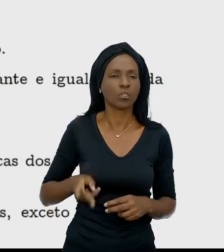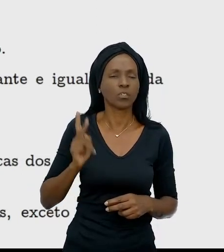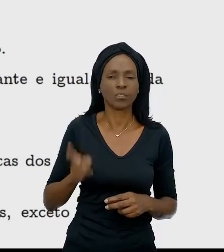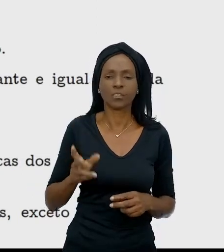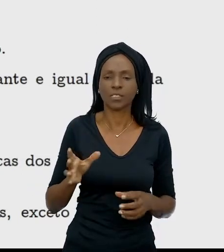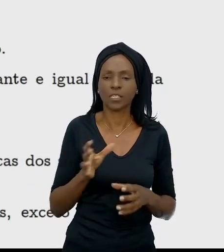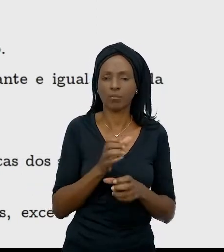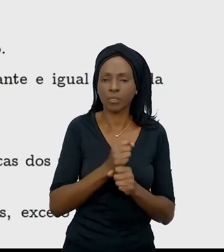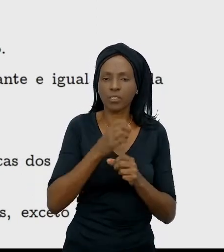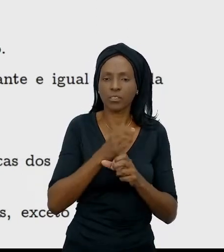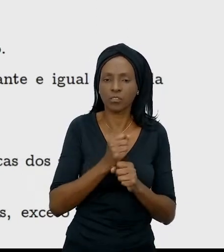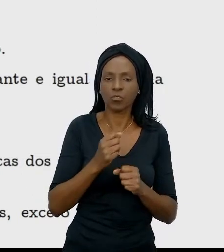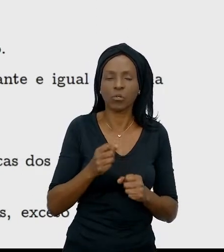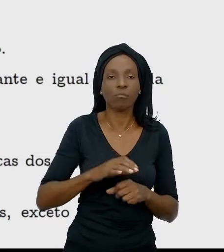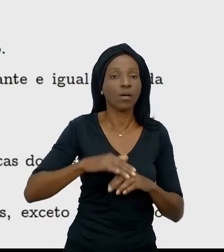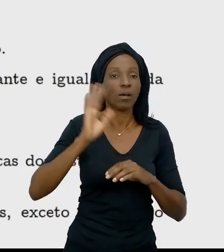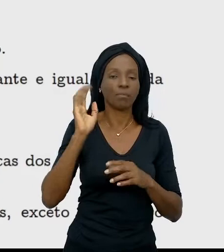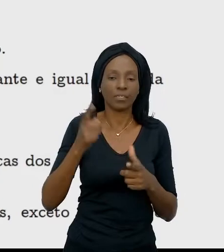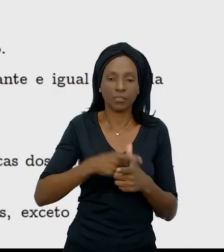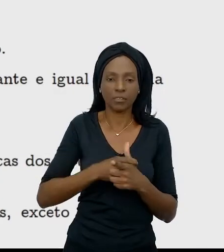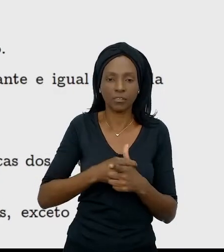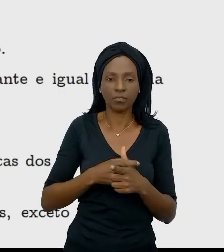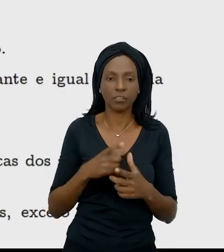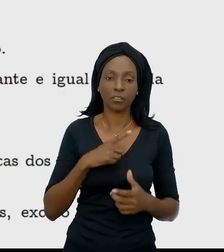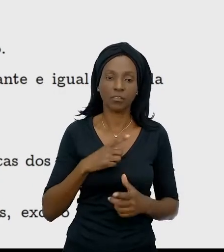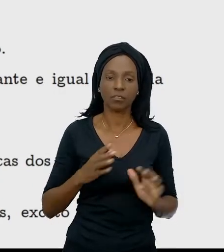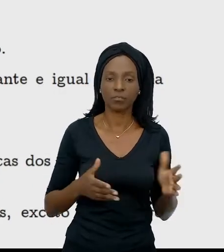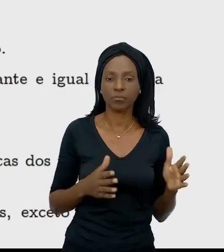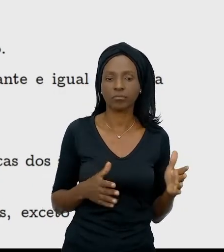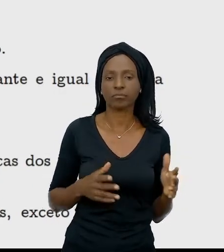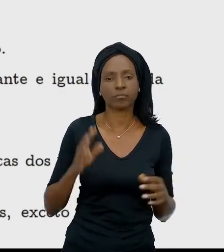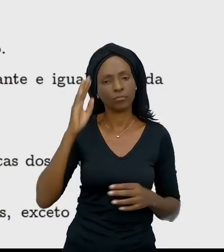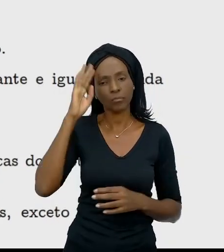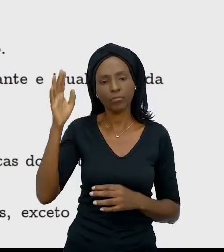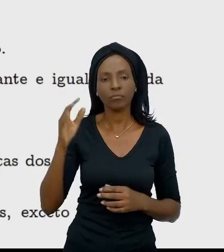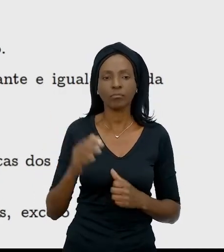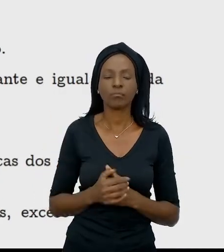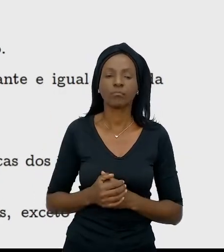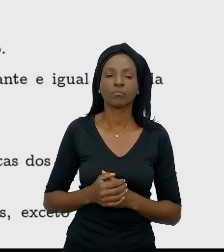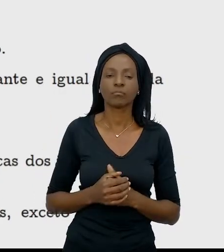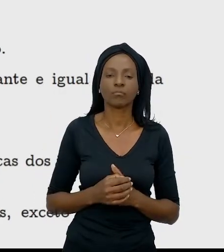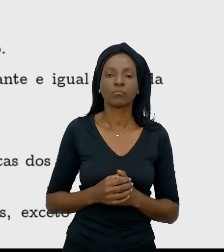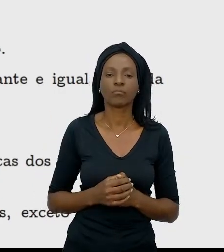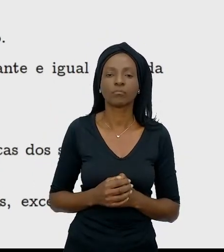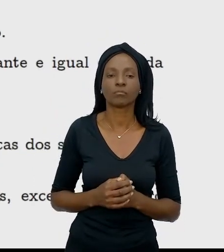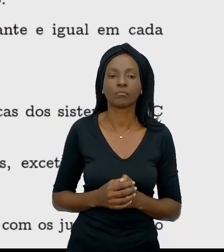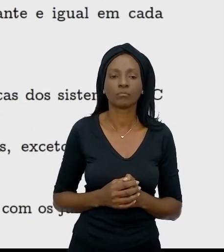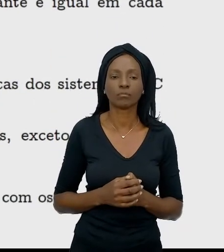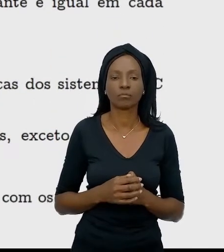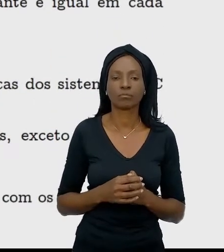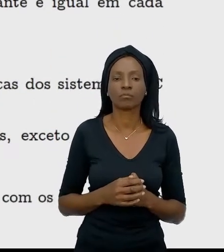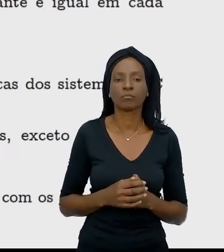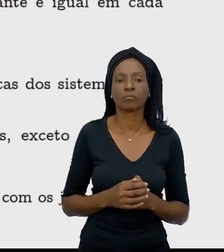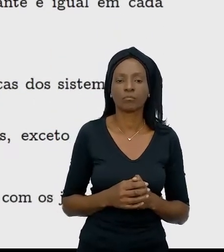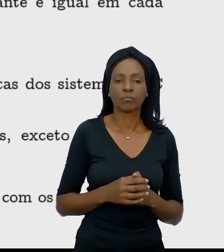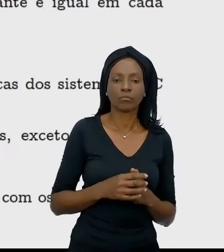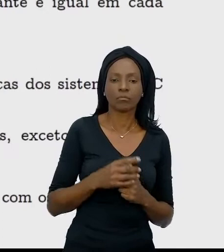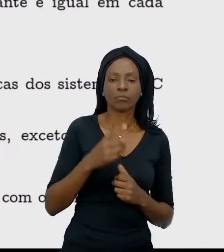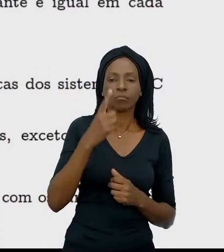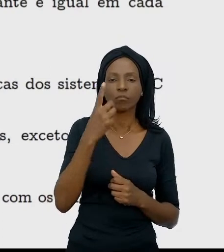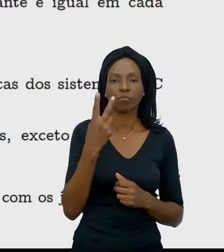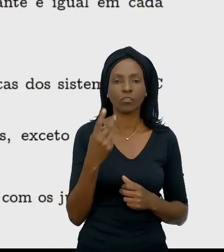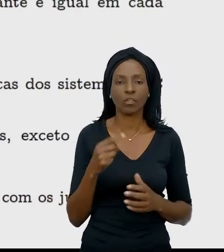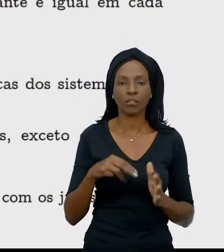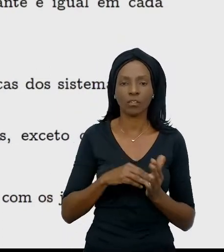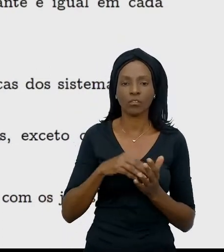saldo devedor. Os principais sistemas. Então, aqui ele vai falar aí os 7